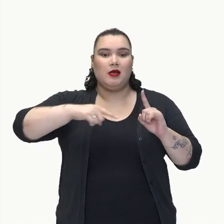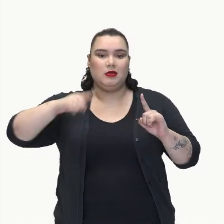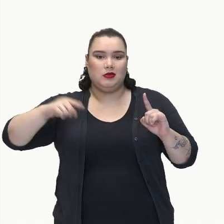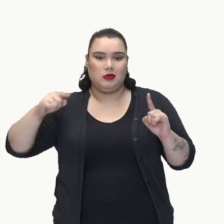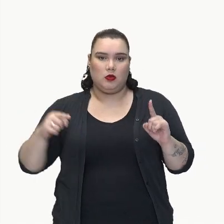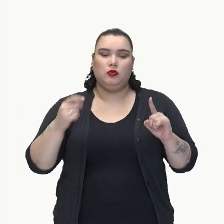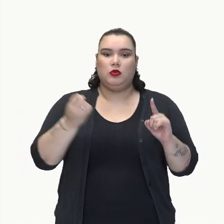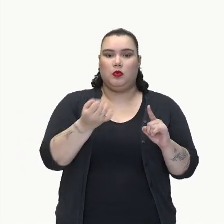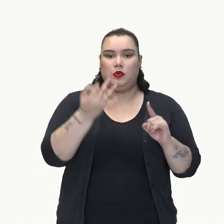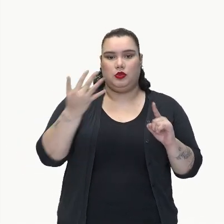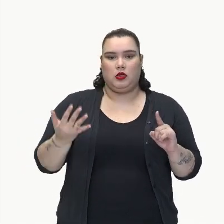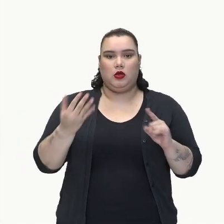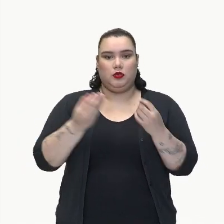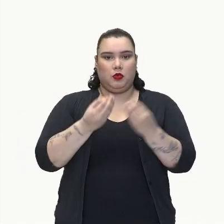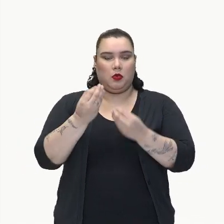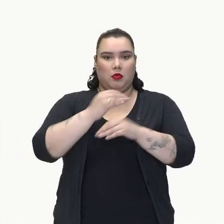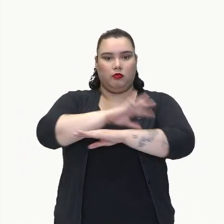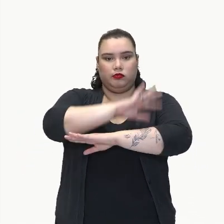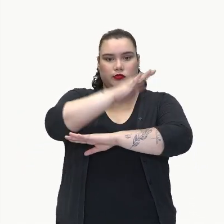nível do mar.